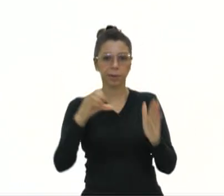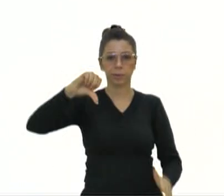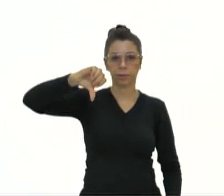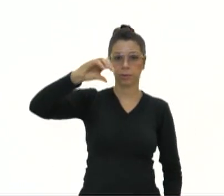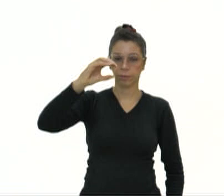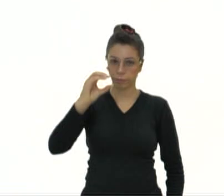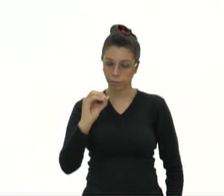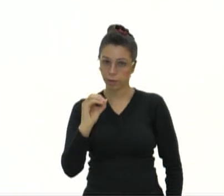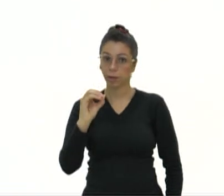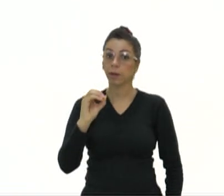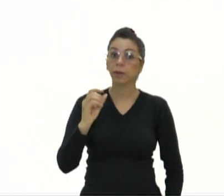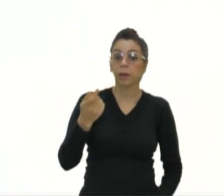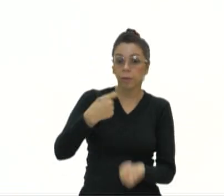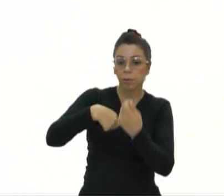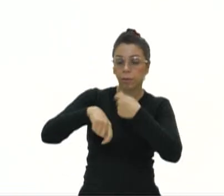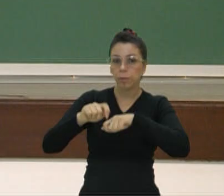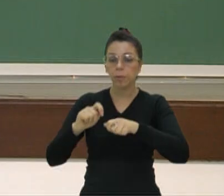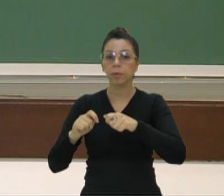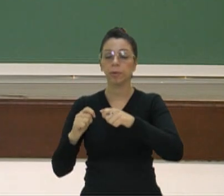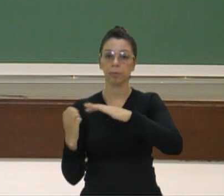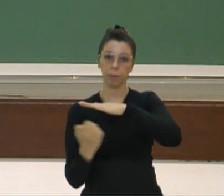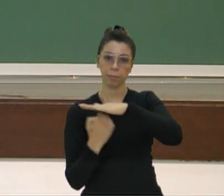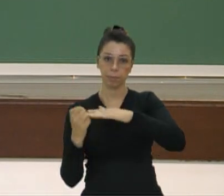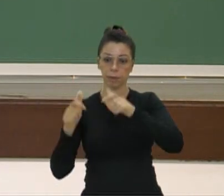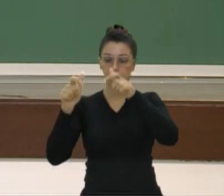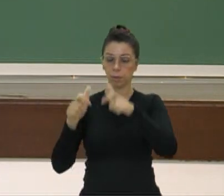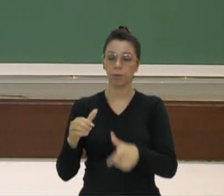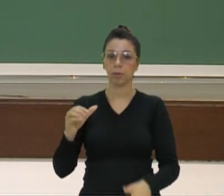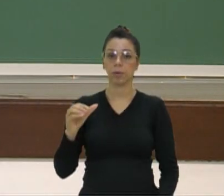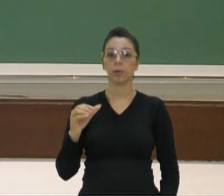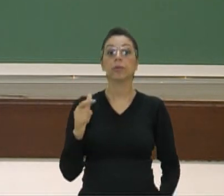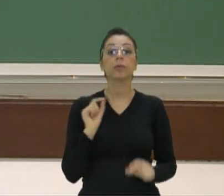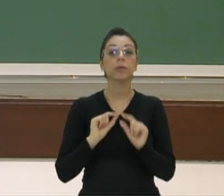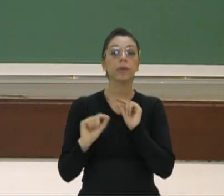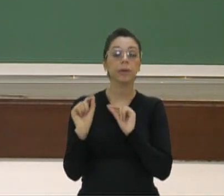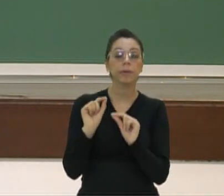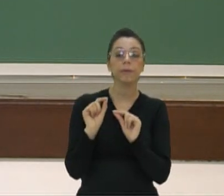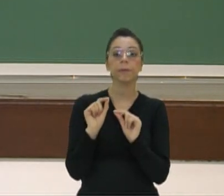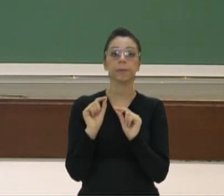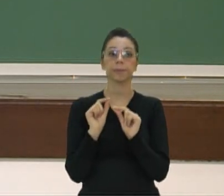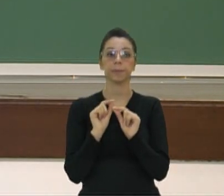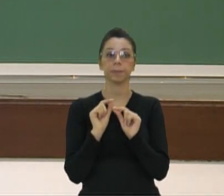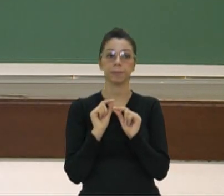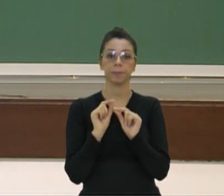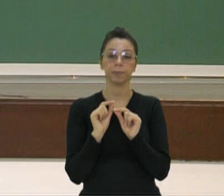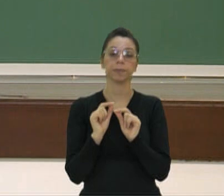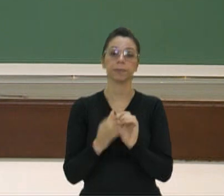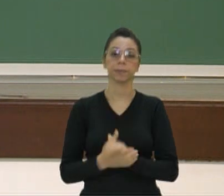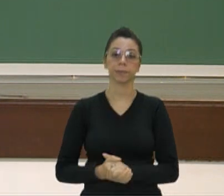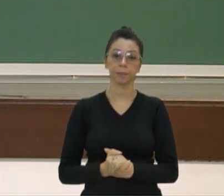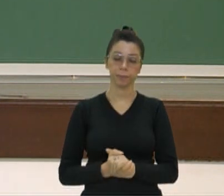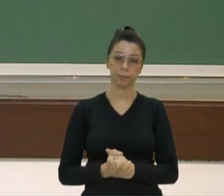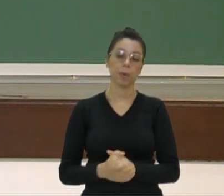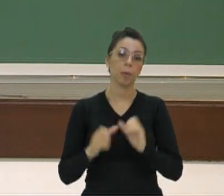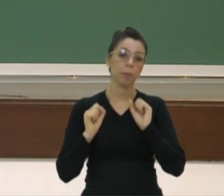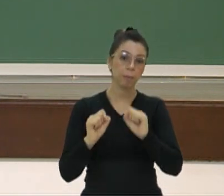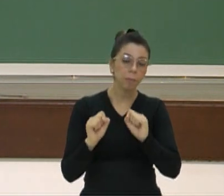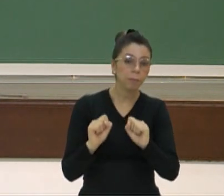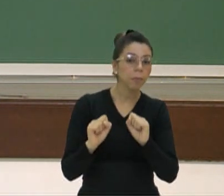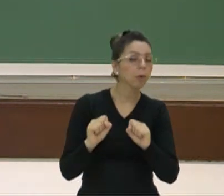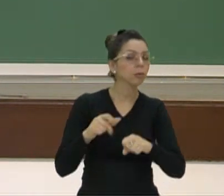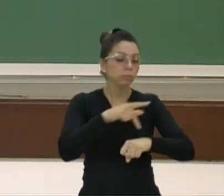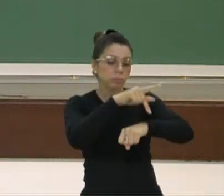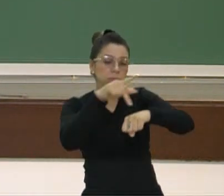uma instituição financeira chamada Goldman Sachs, que falou sobre a possibilidade, o potencial de